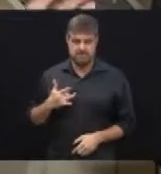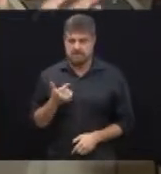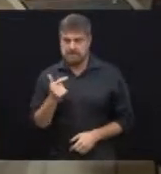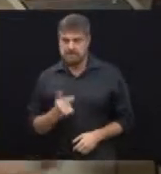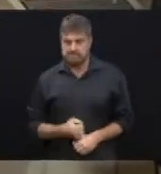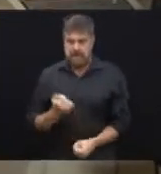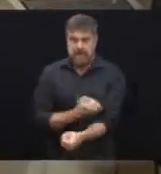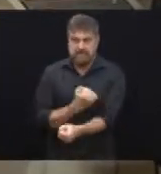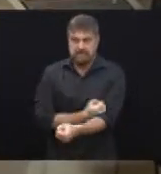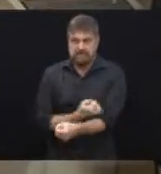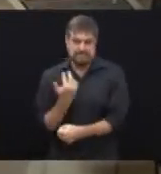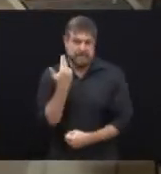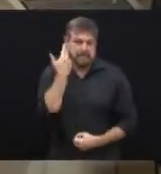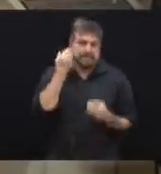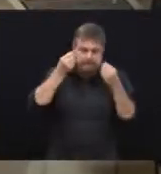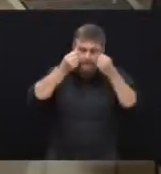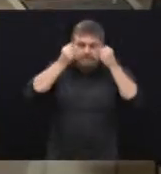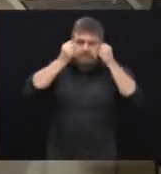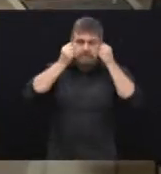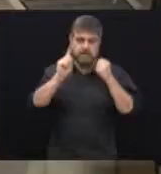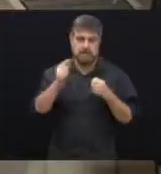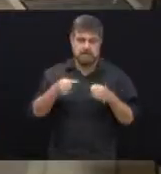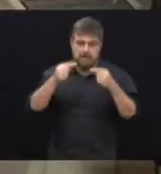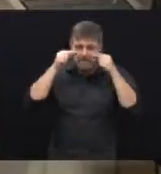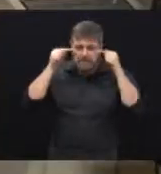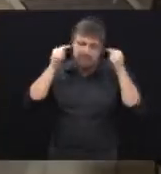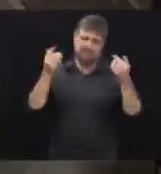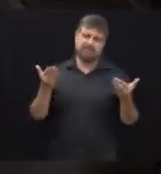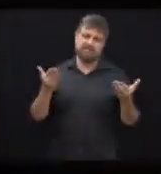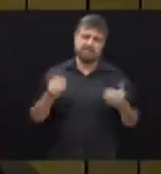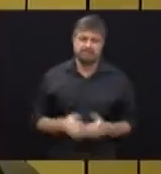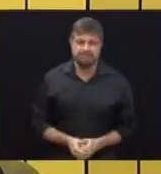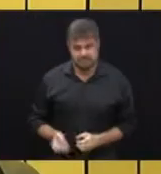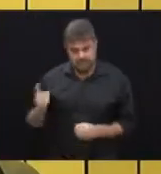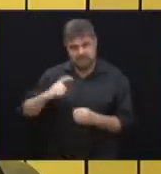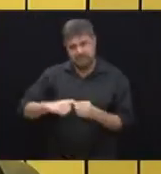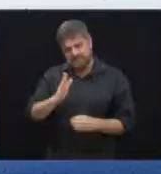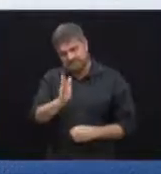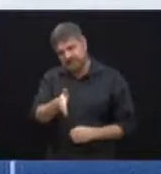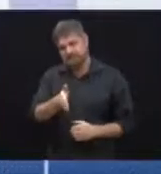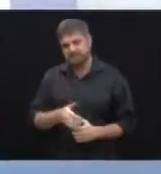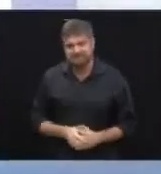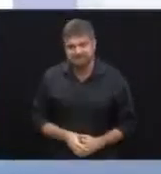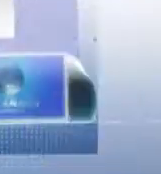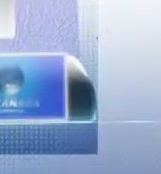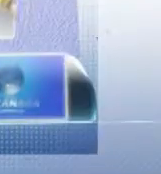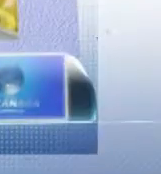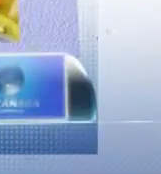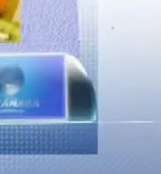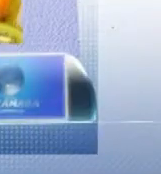sem extremos, né? Mas buscar o bem-estar geral é importante. Voltamos já.